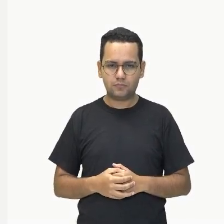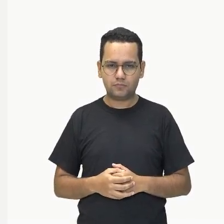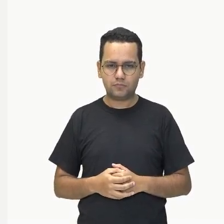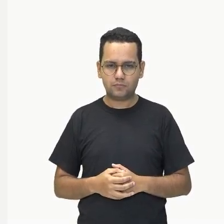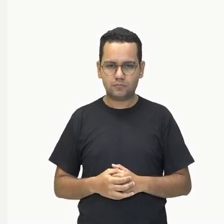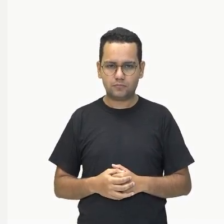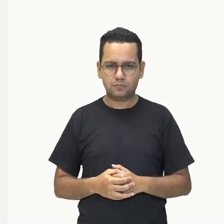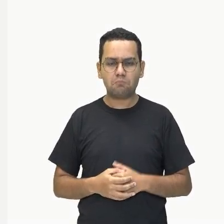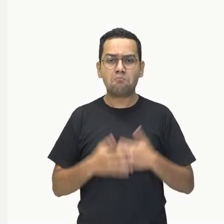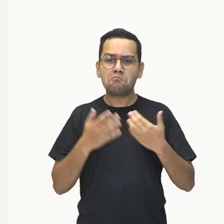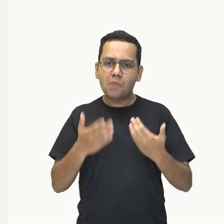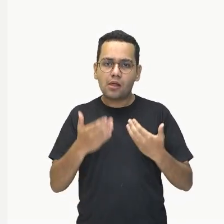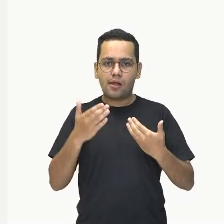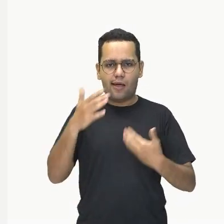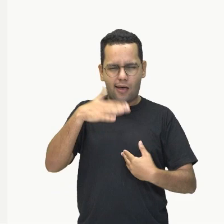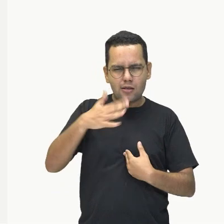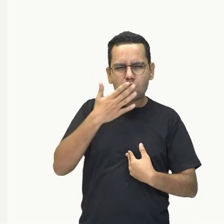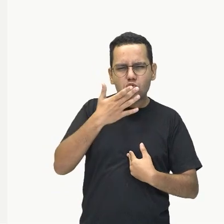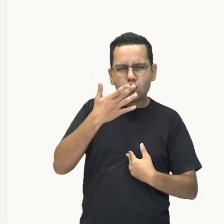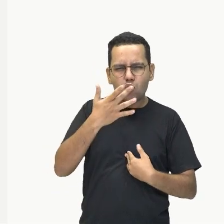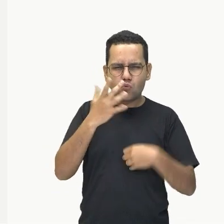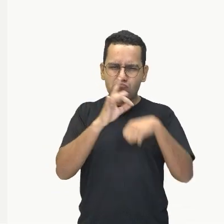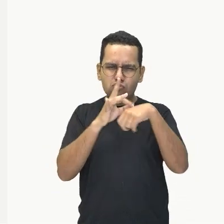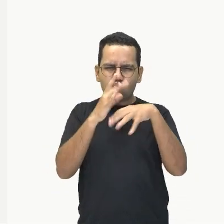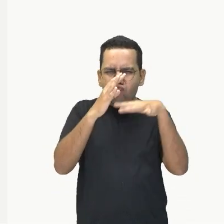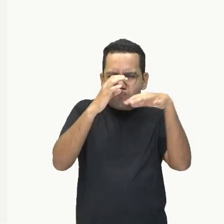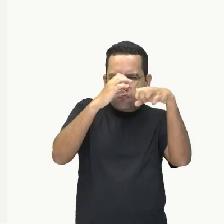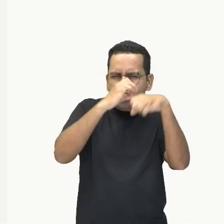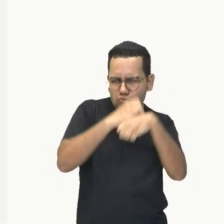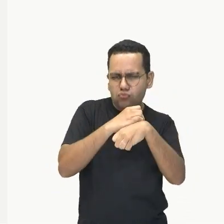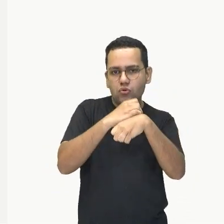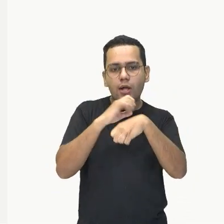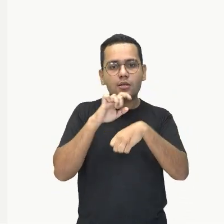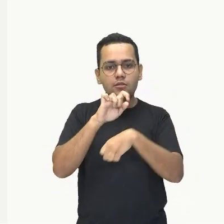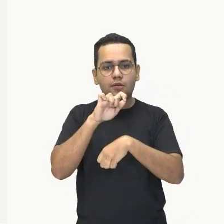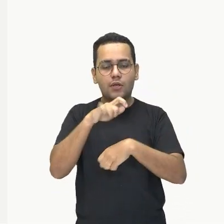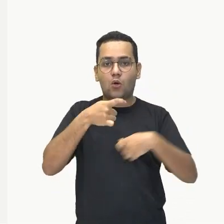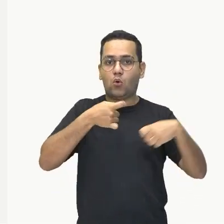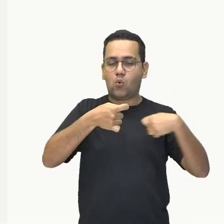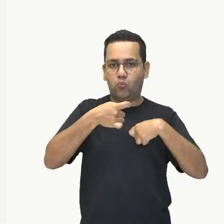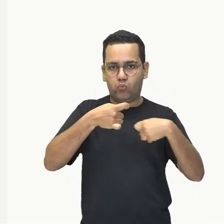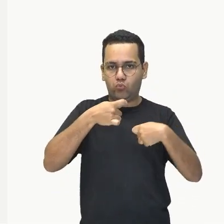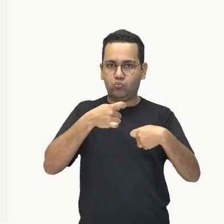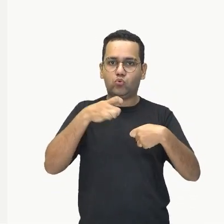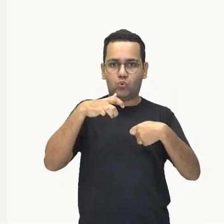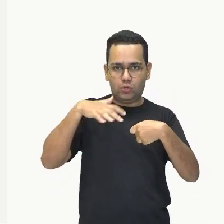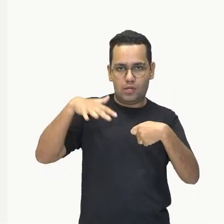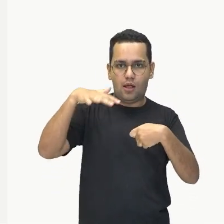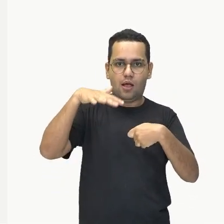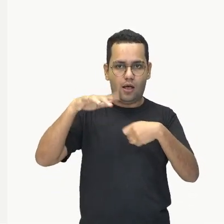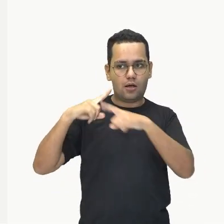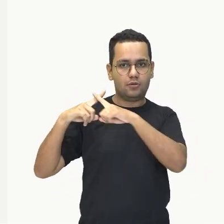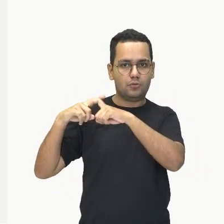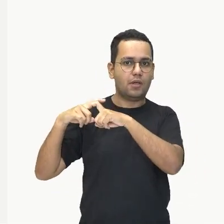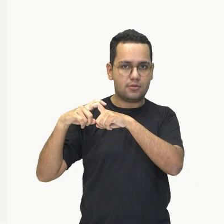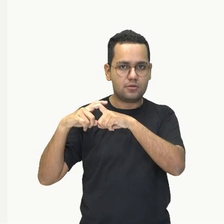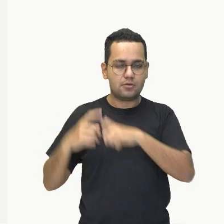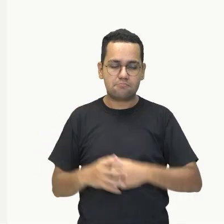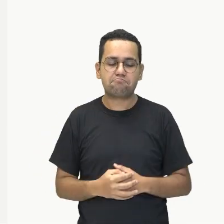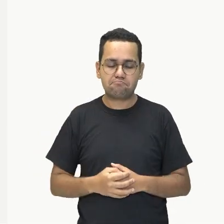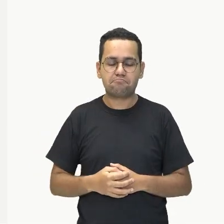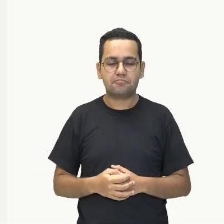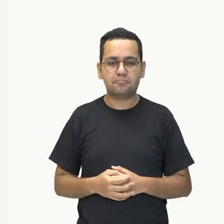mais escuro era basicamente o território que estava ali sob o domínio e influência dos nazistas. Então